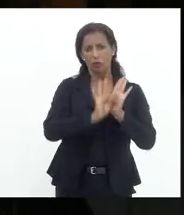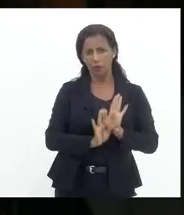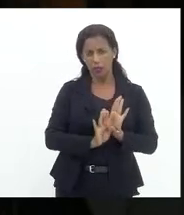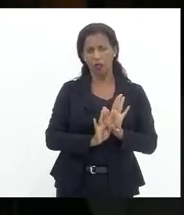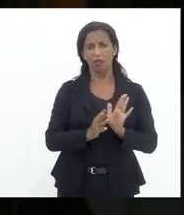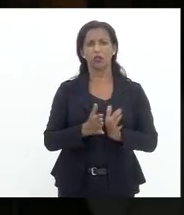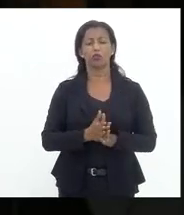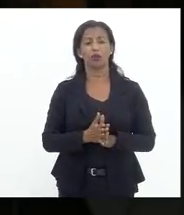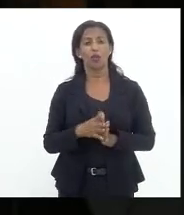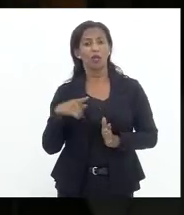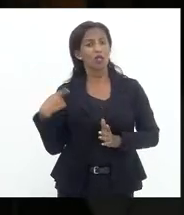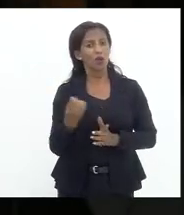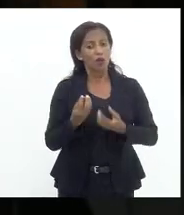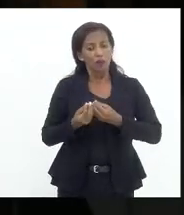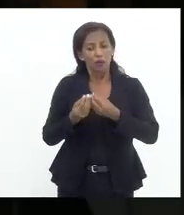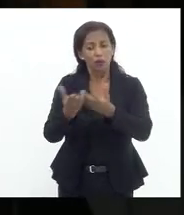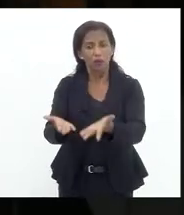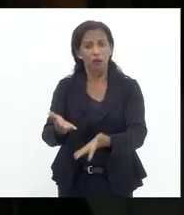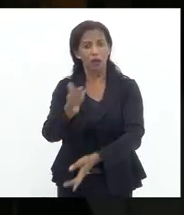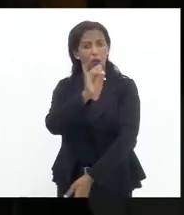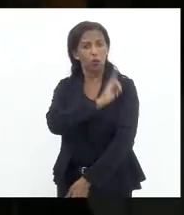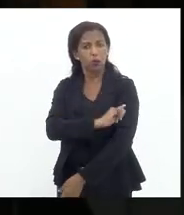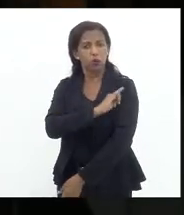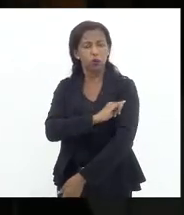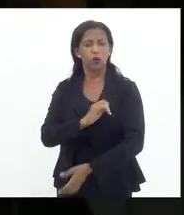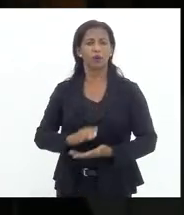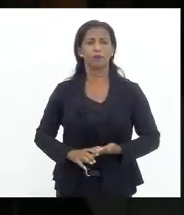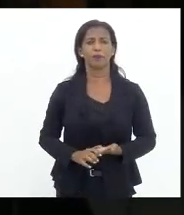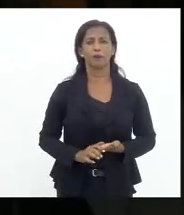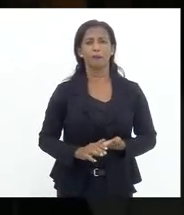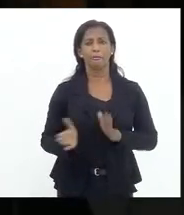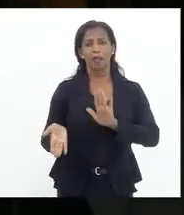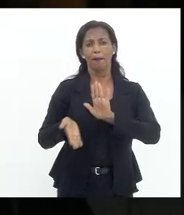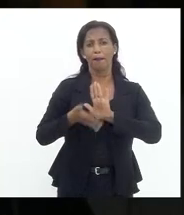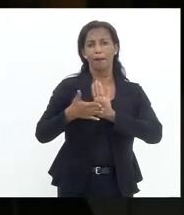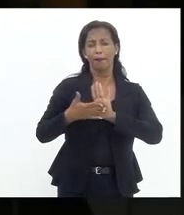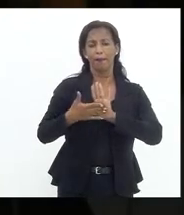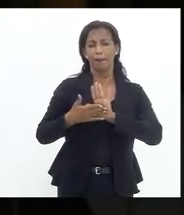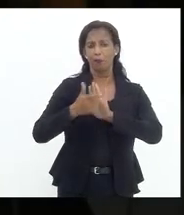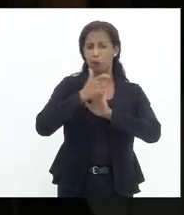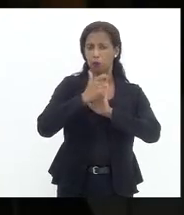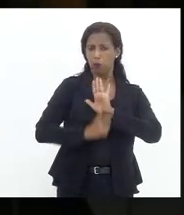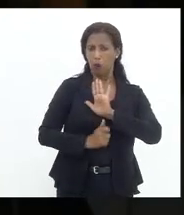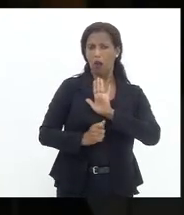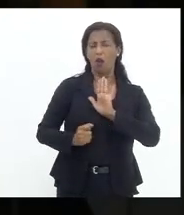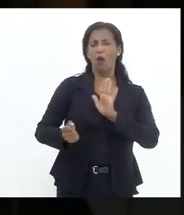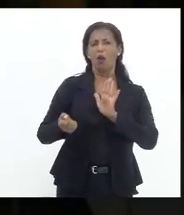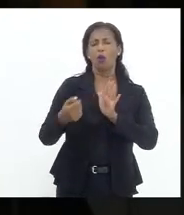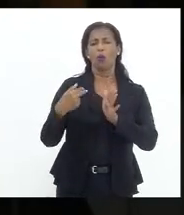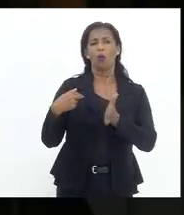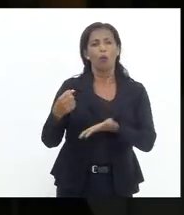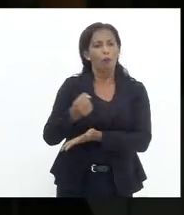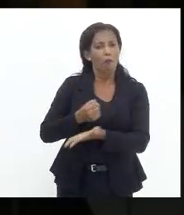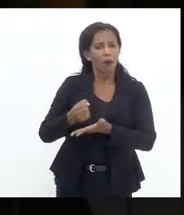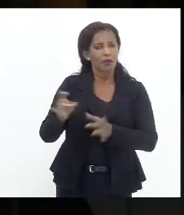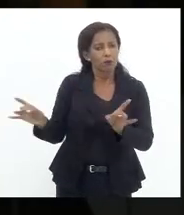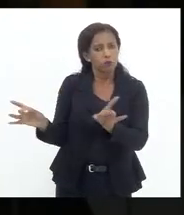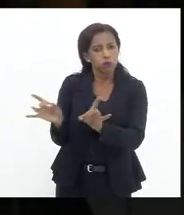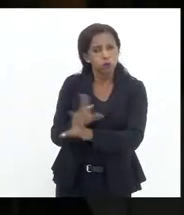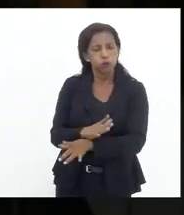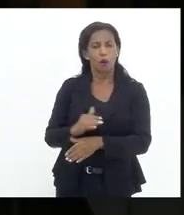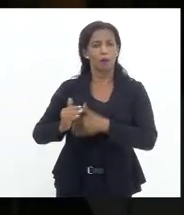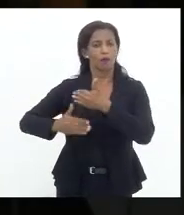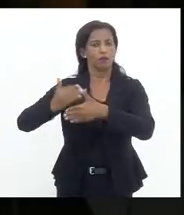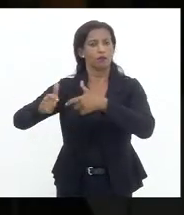concluir, oferecer ao Rio de Janeiro uma proposta bem fundamentada para o nosso projeto mais amplo